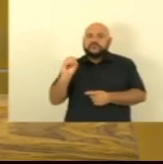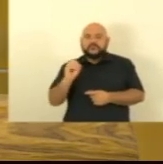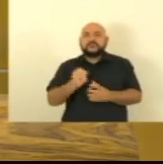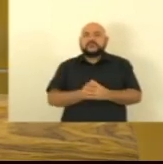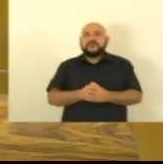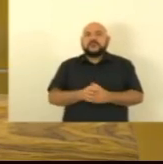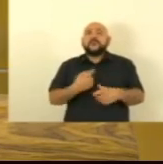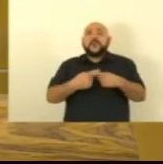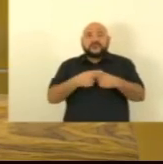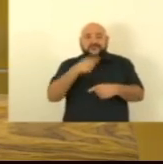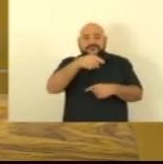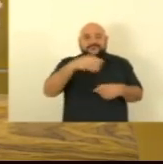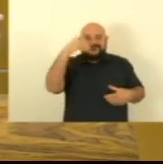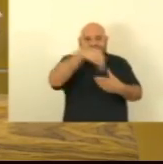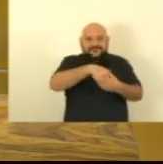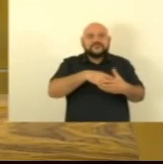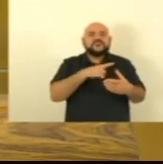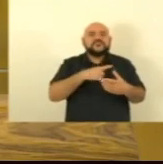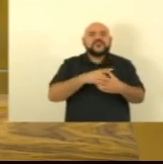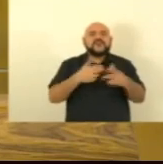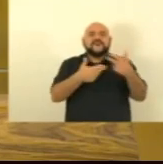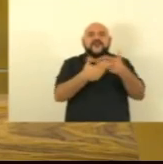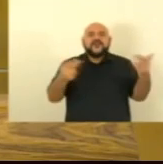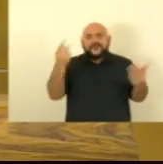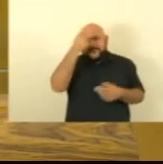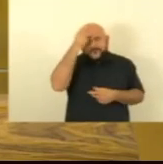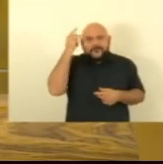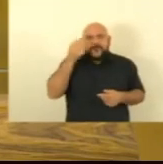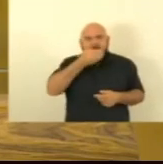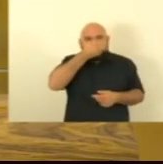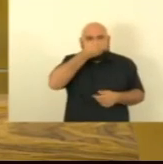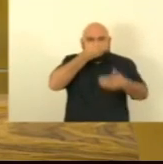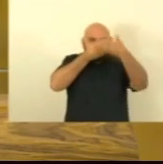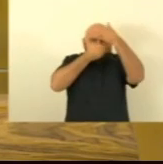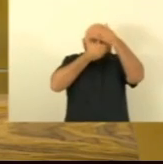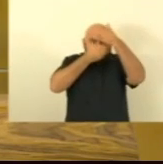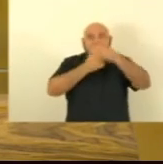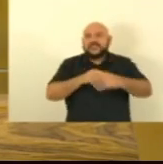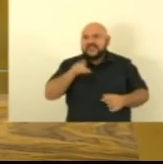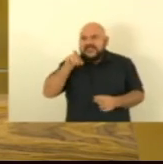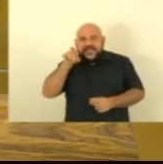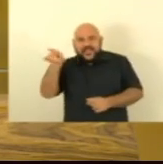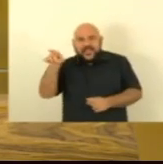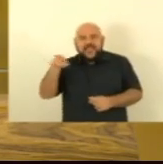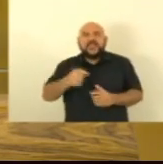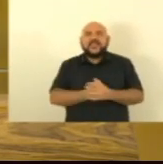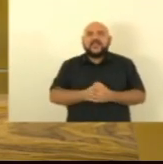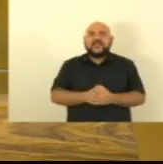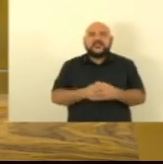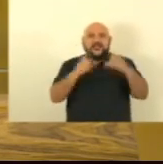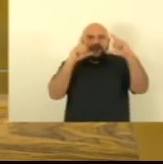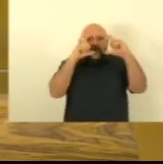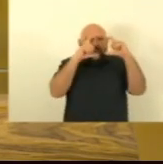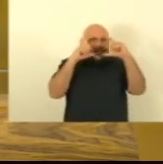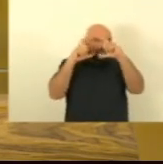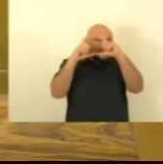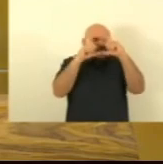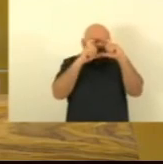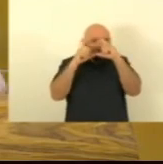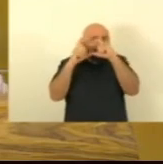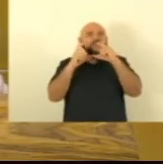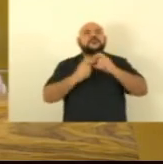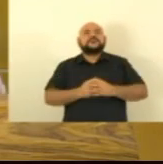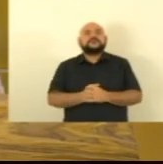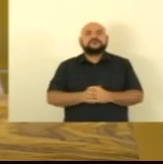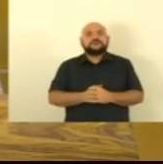mascaradas e esse fotógrafo tirando pose. A narração que eu fiz ali